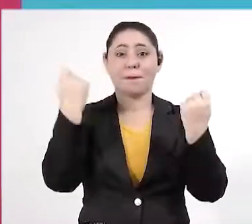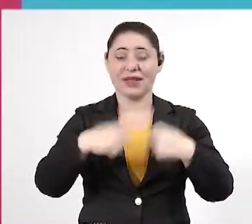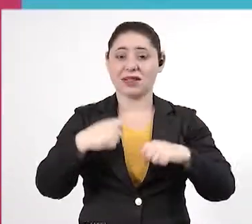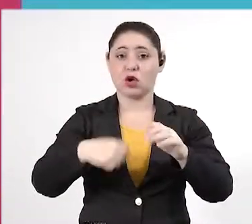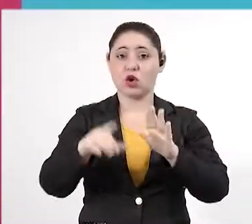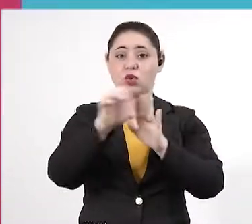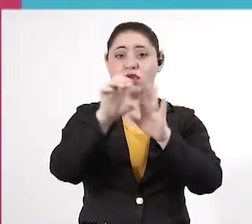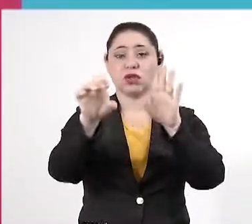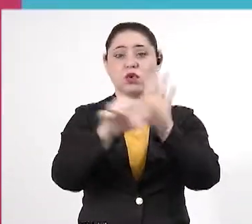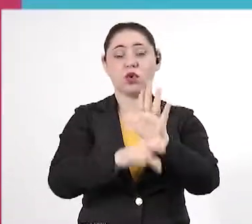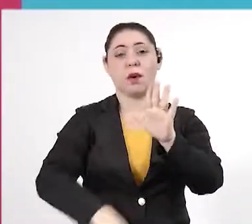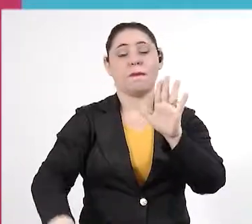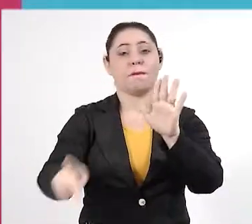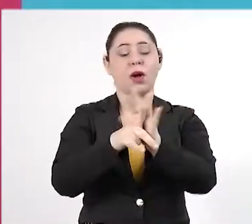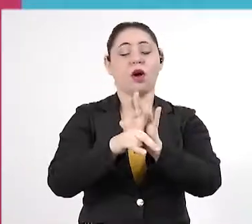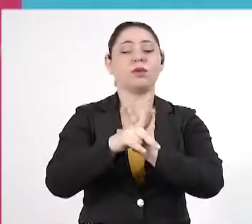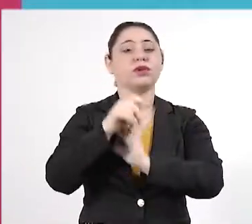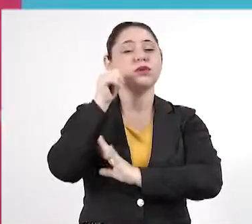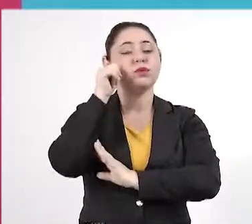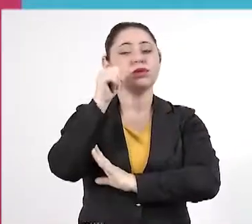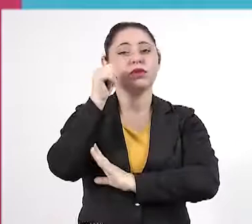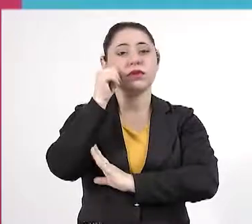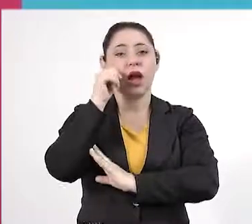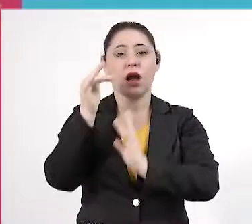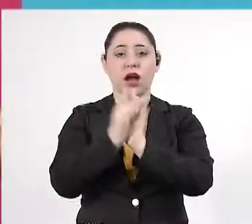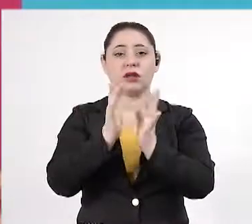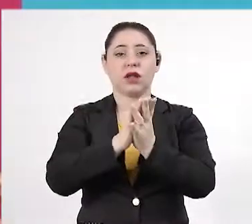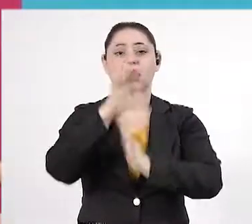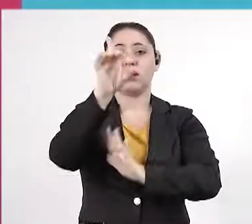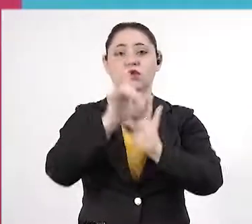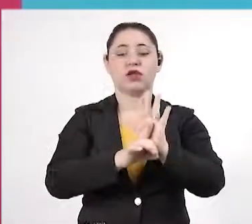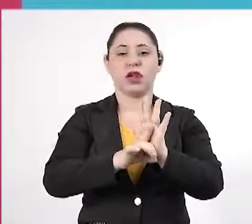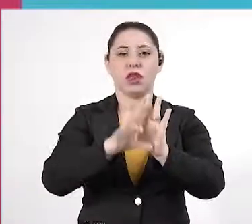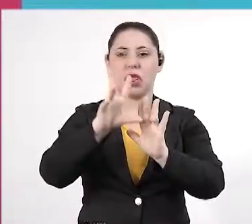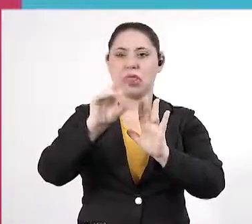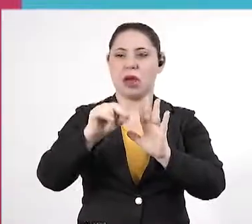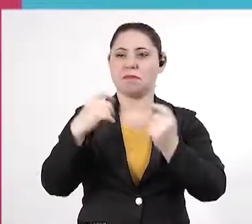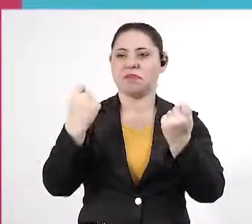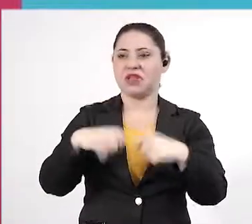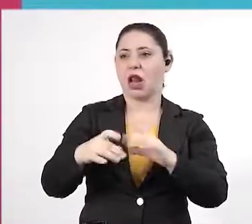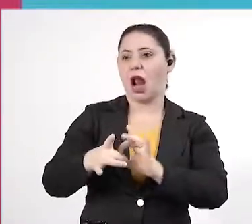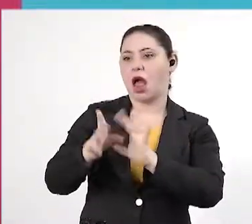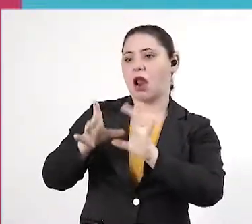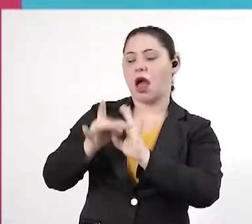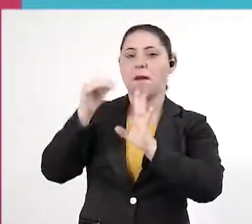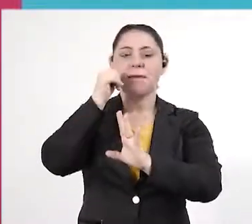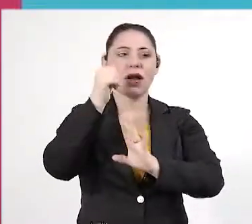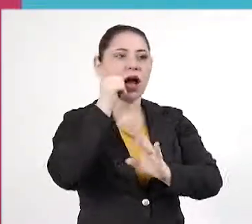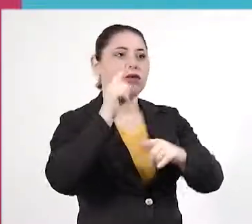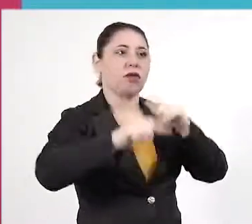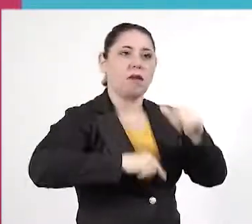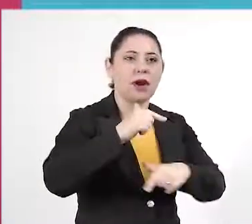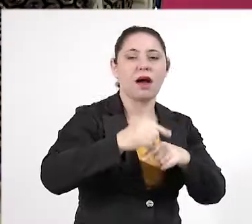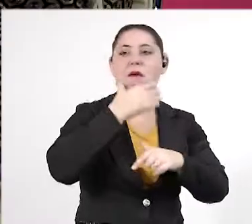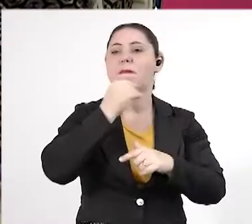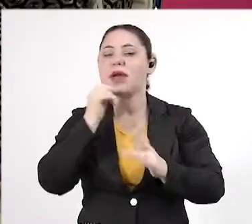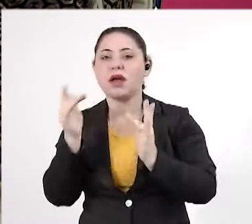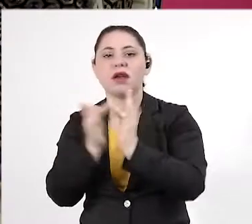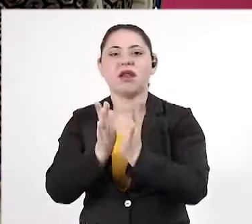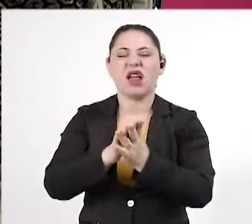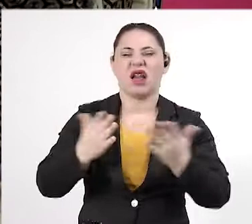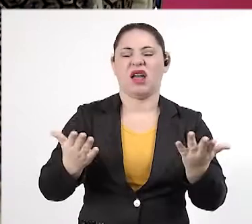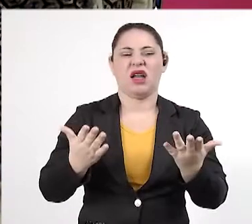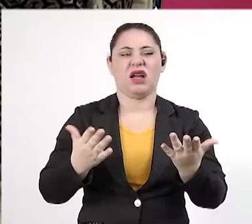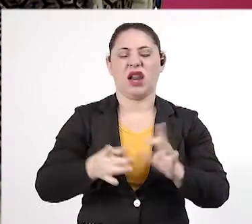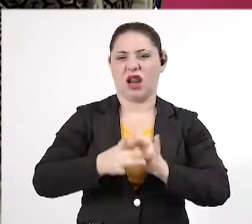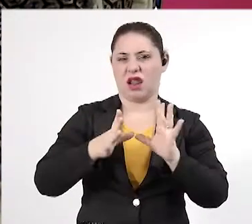de um estatuto da mulher casada para poder ter direitos e não ficarem dependendo da autorização de seus maridos para trabalharem.